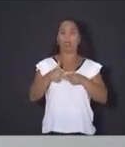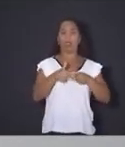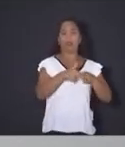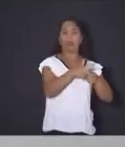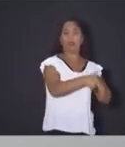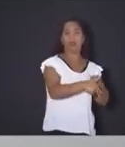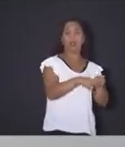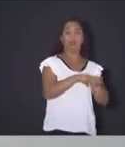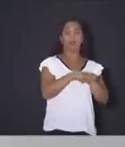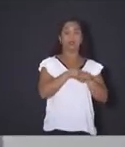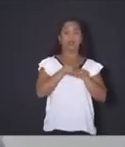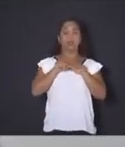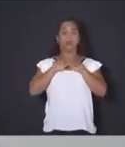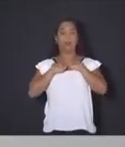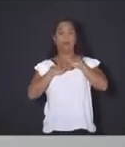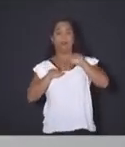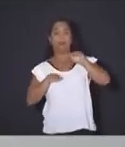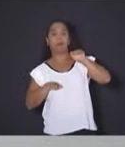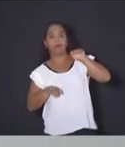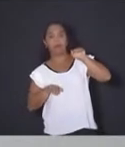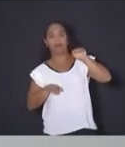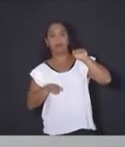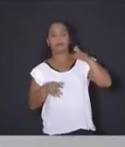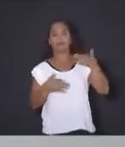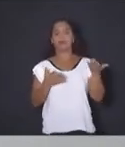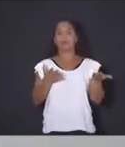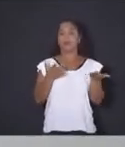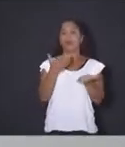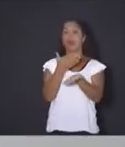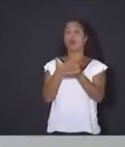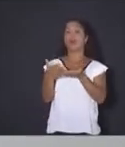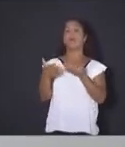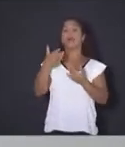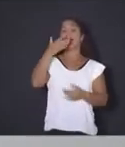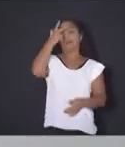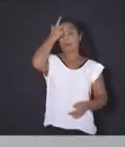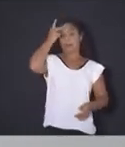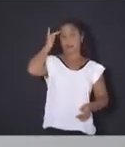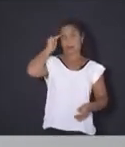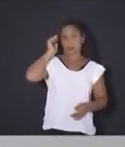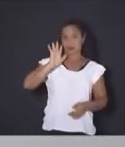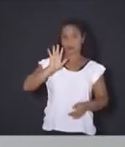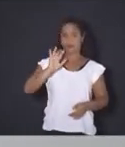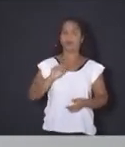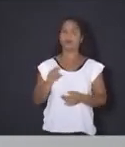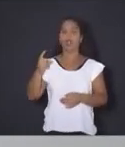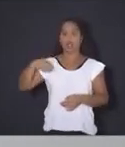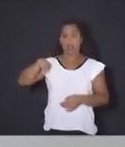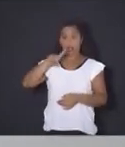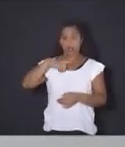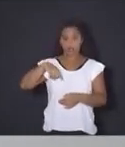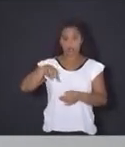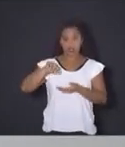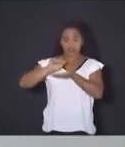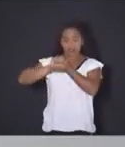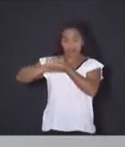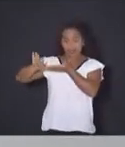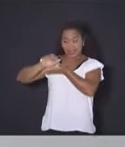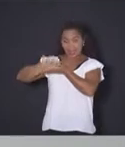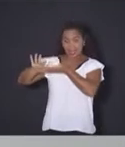uma só pelas pessoas o primeiro não é verdade que a gente só gasta o que ganha